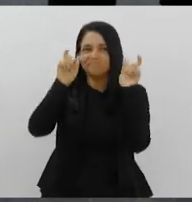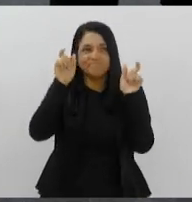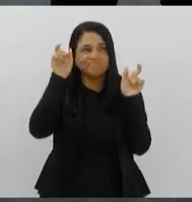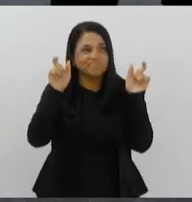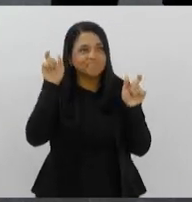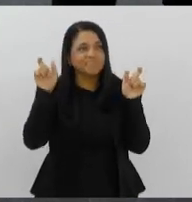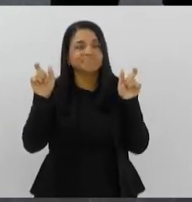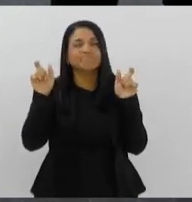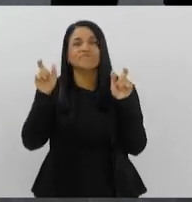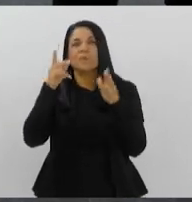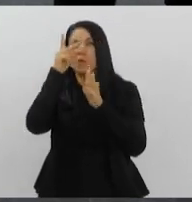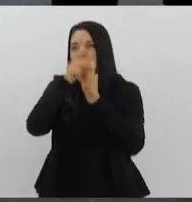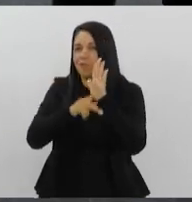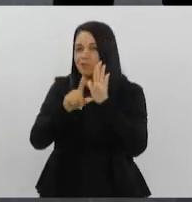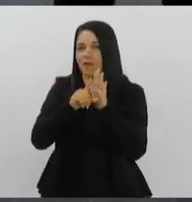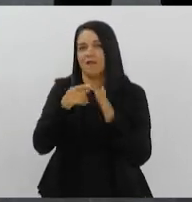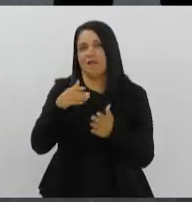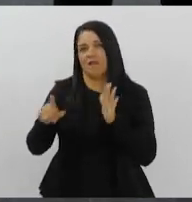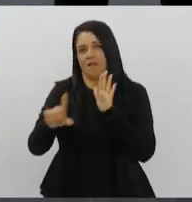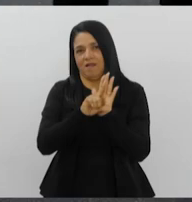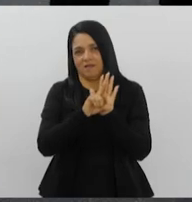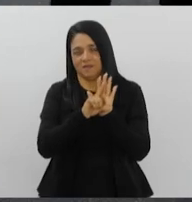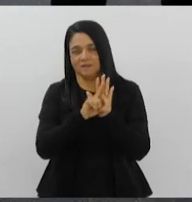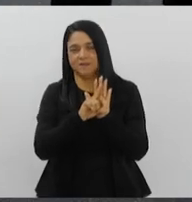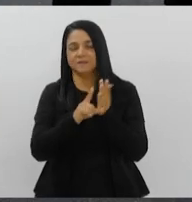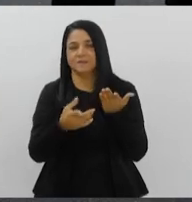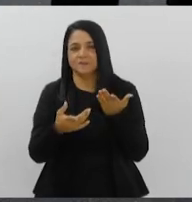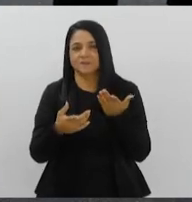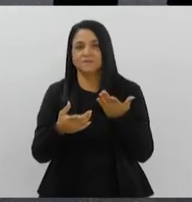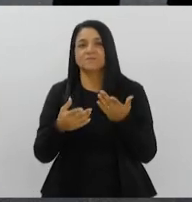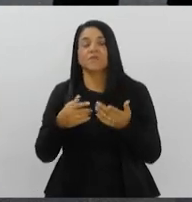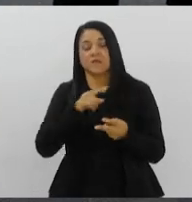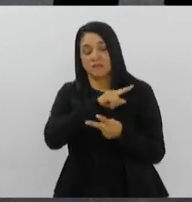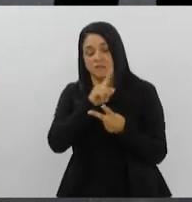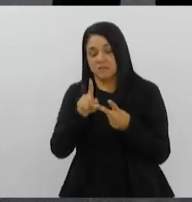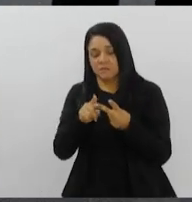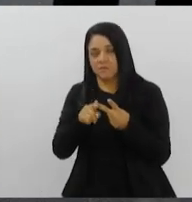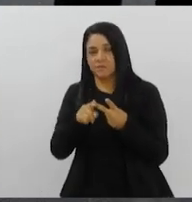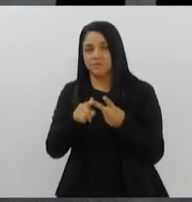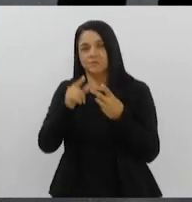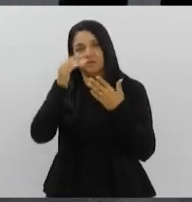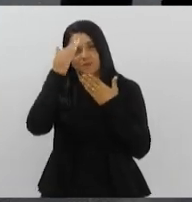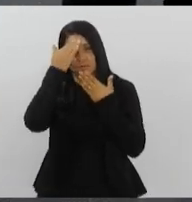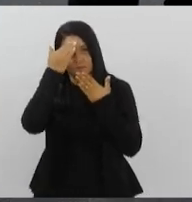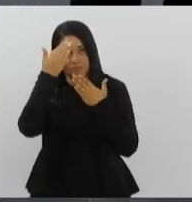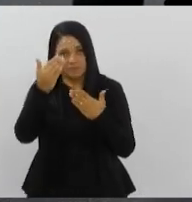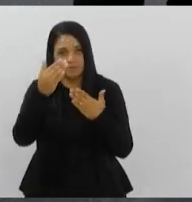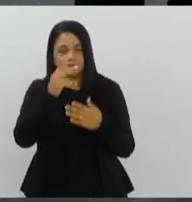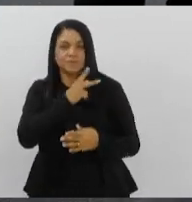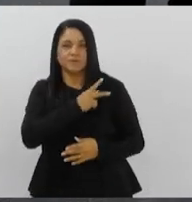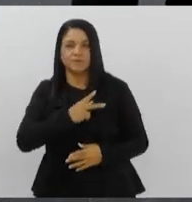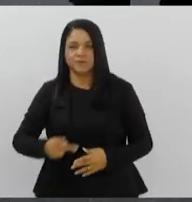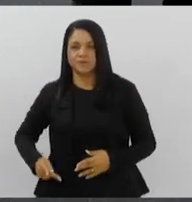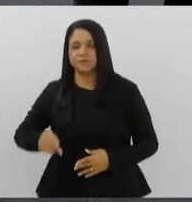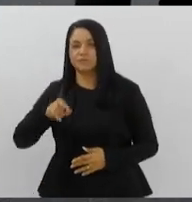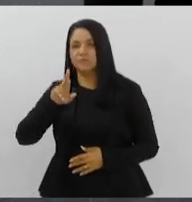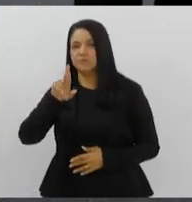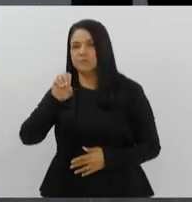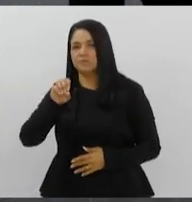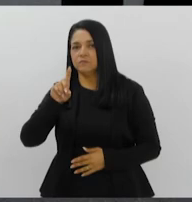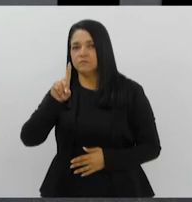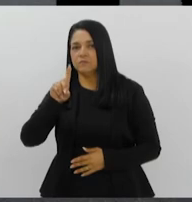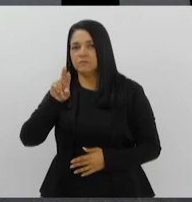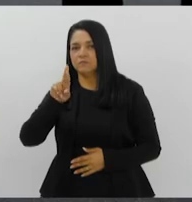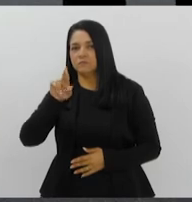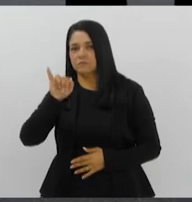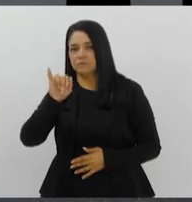esse projeto de lei. Segundo, queria também agradecer ao presidente Bacelar pela